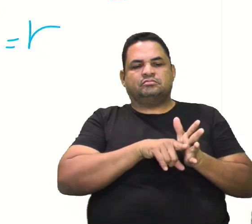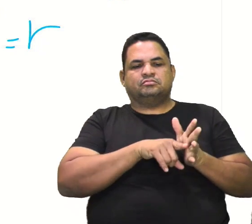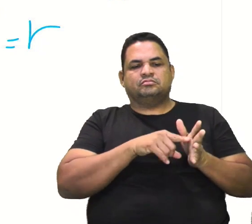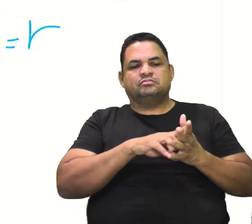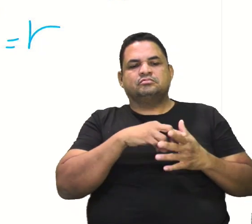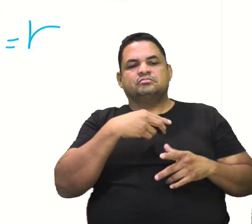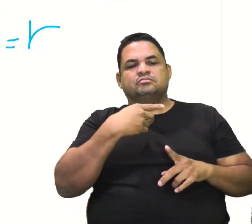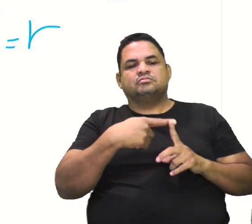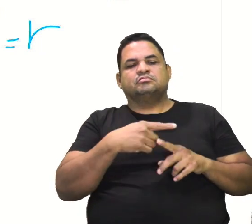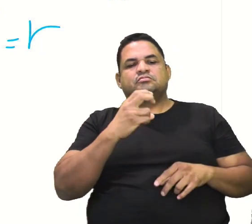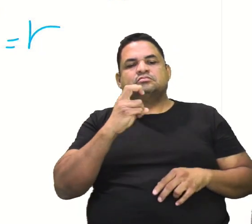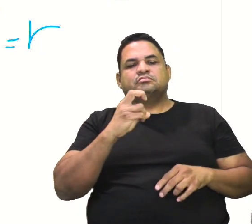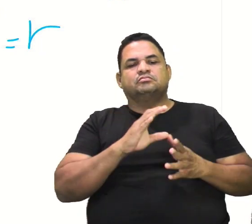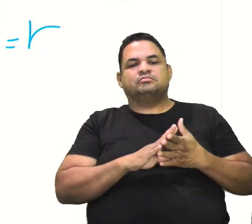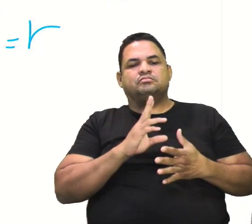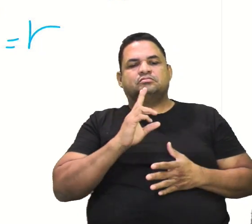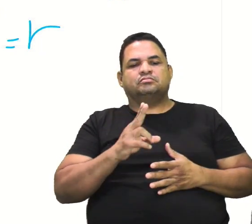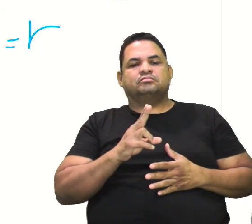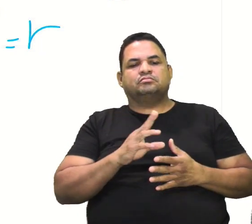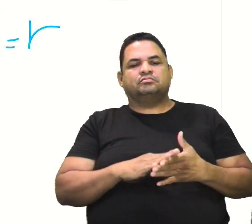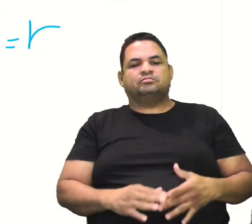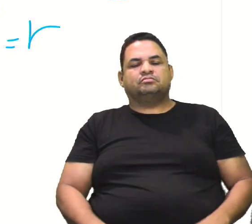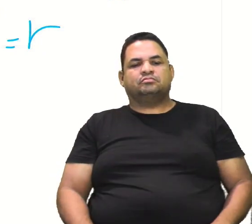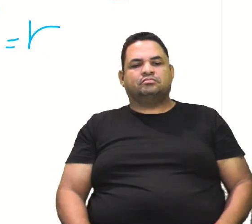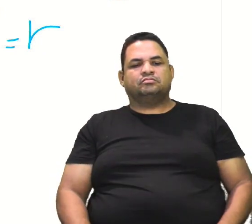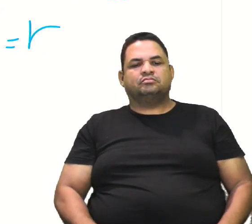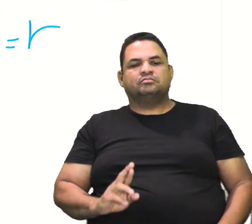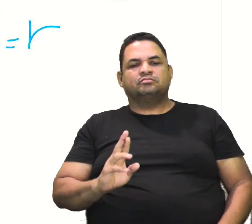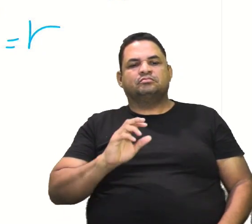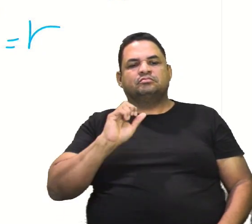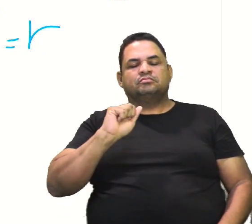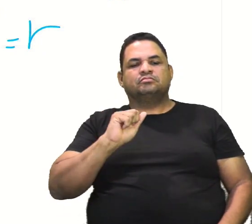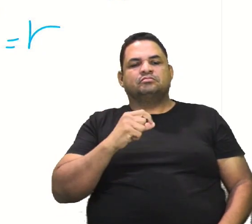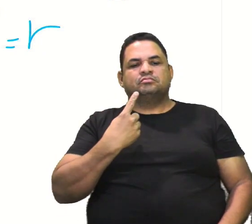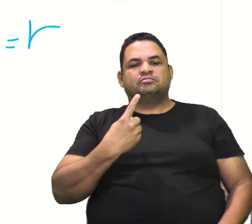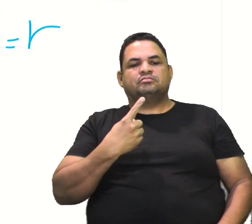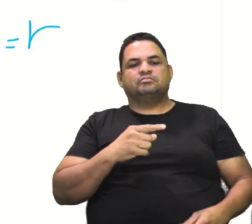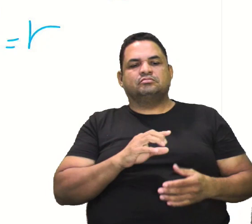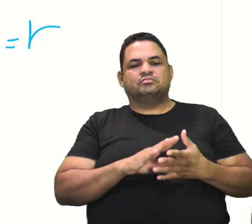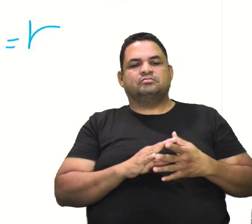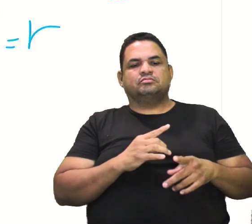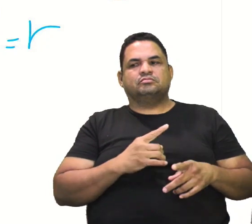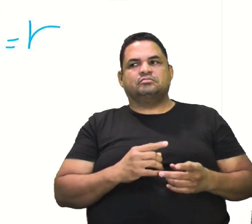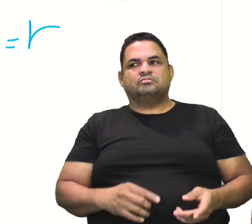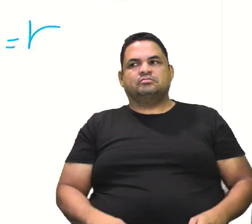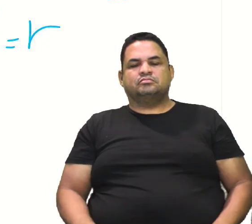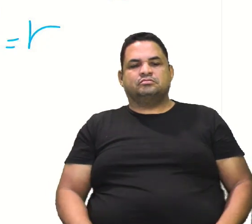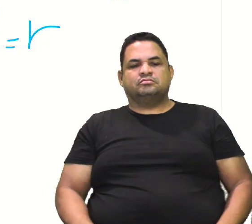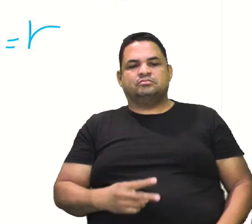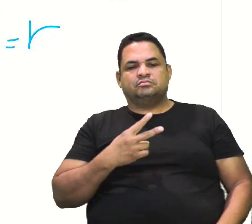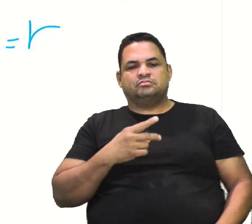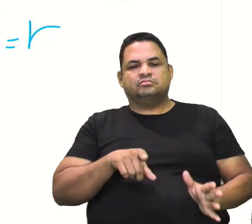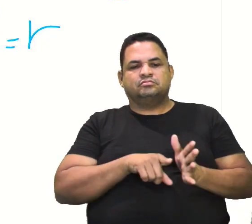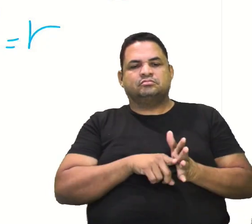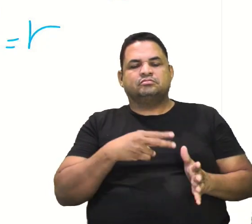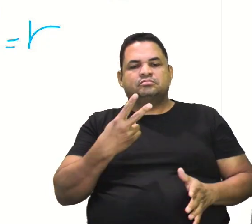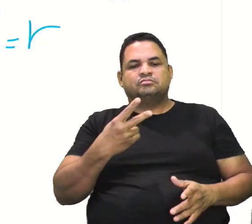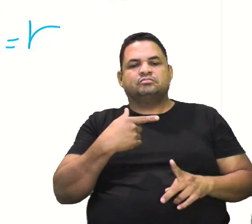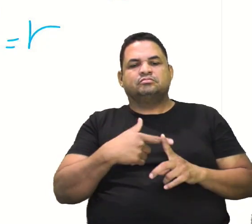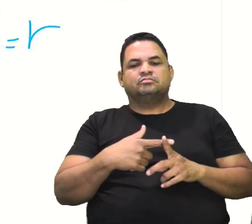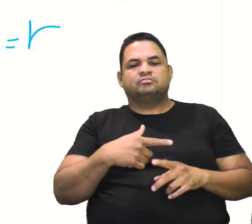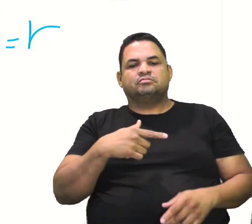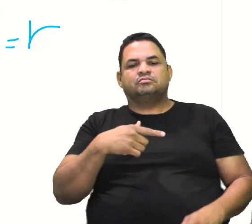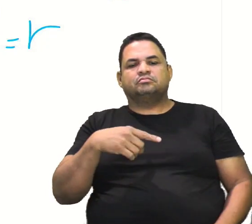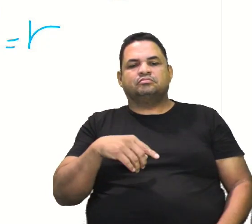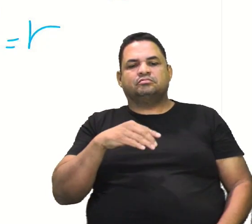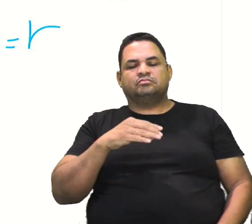menos K mais 5. Isso vai ser igual a... Quem é o A? O A é 1. X do ponto? É 2, menos 2.